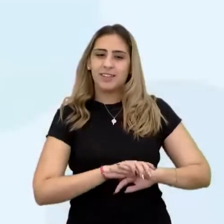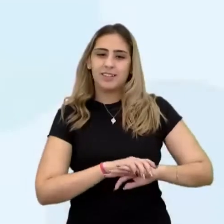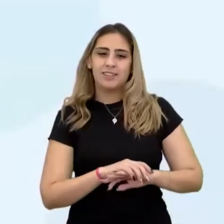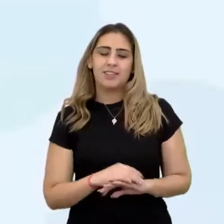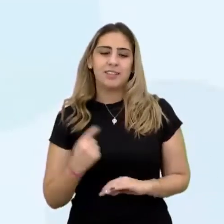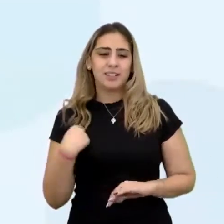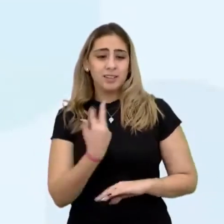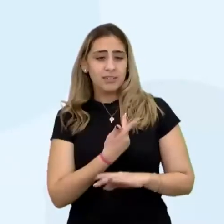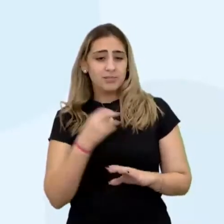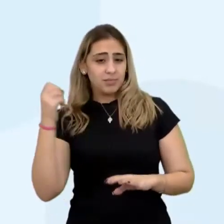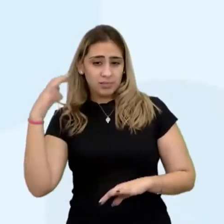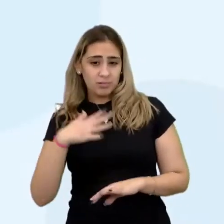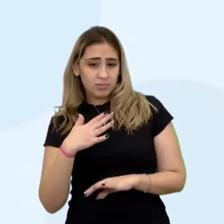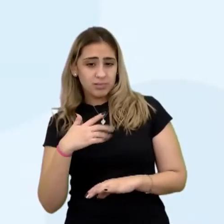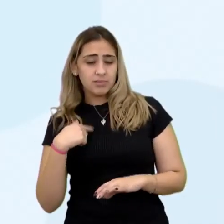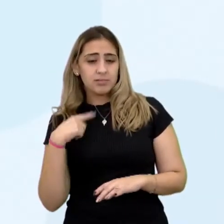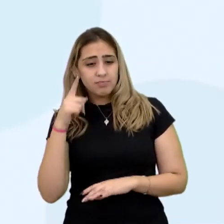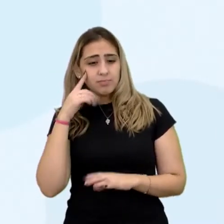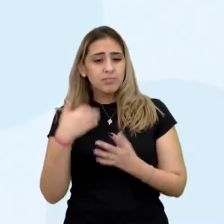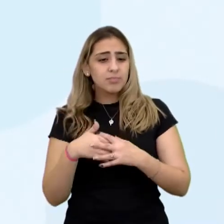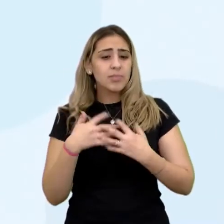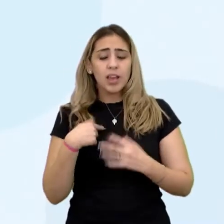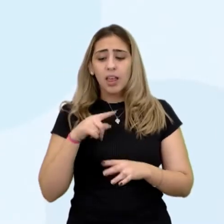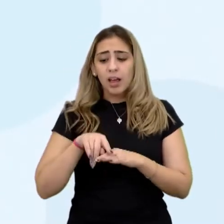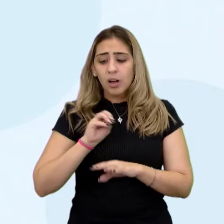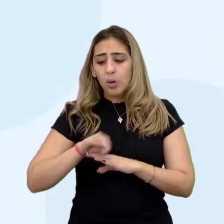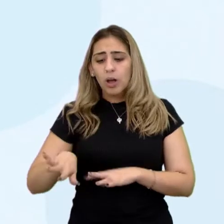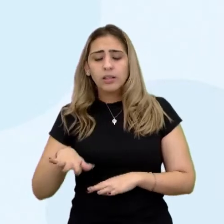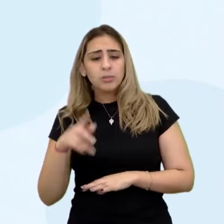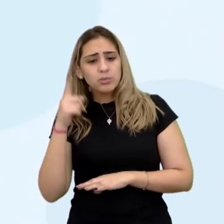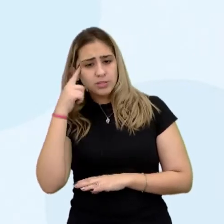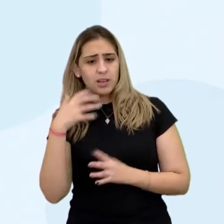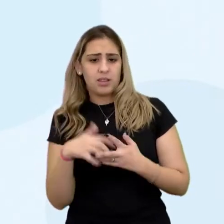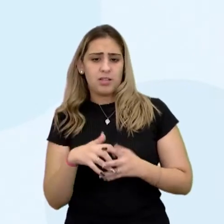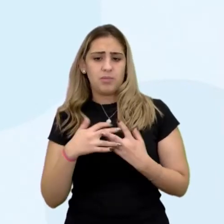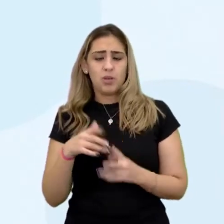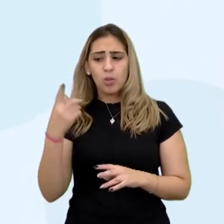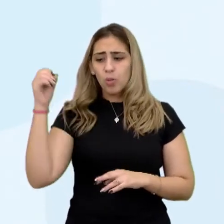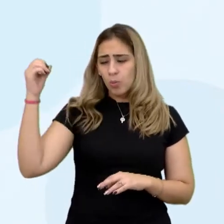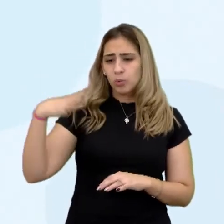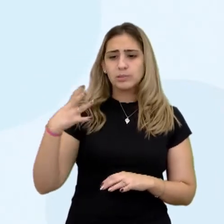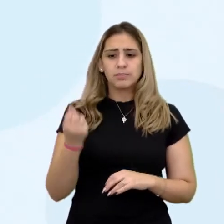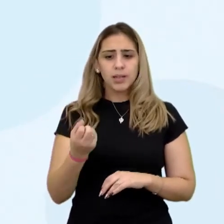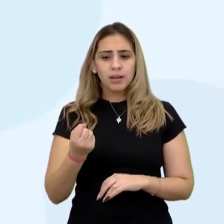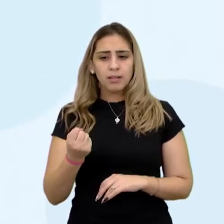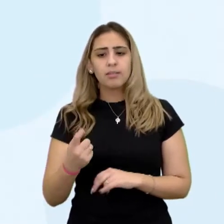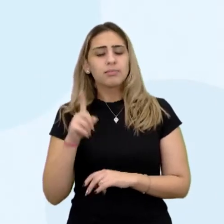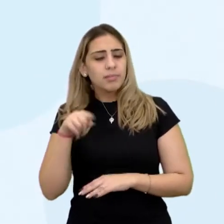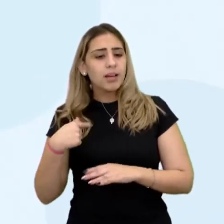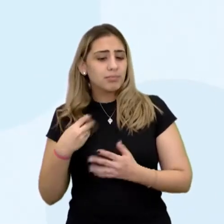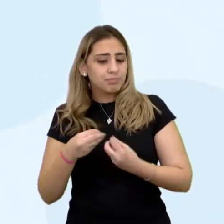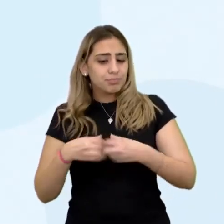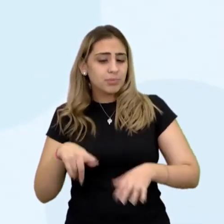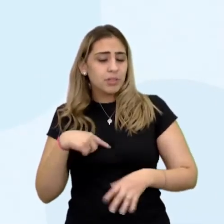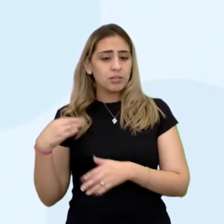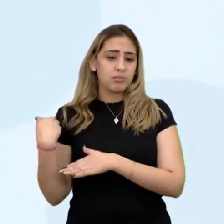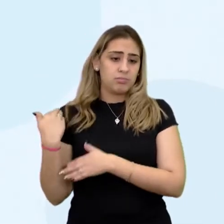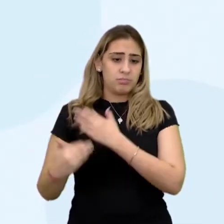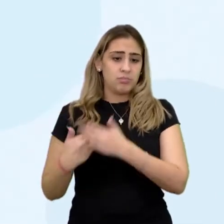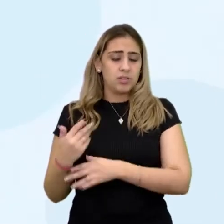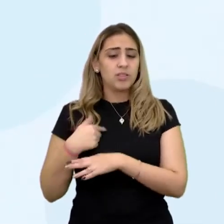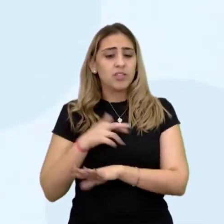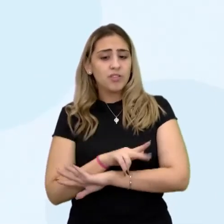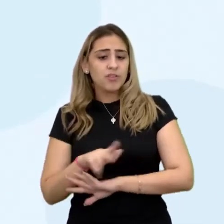As cores não é propriedade da luz, né? A luz é decomposta, né? E a luz branca, ela consegue se decompor, né?